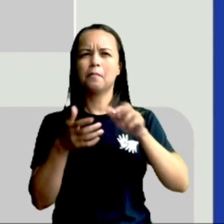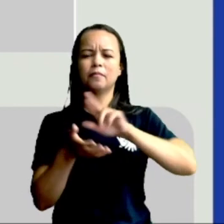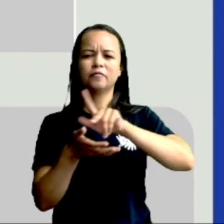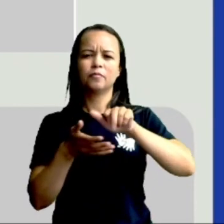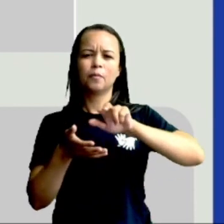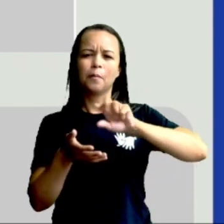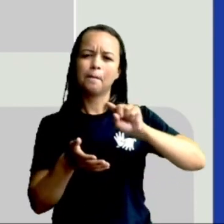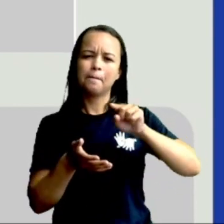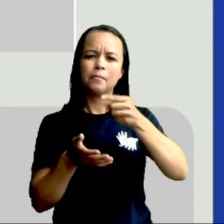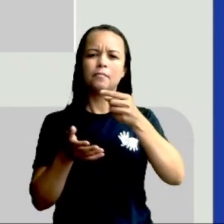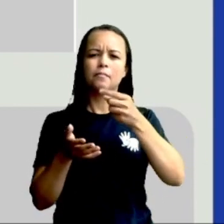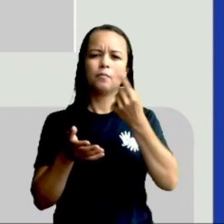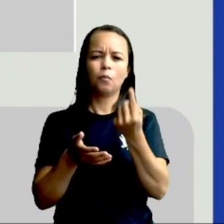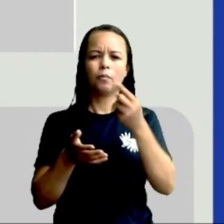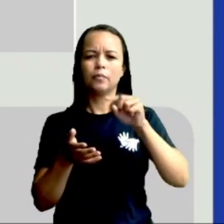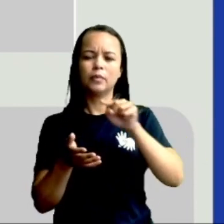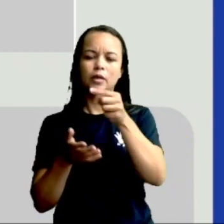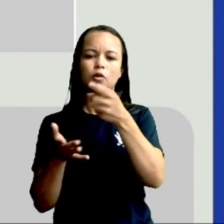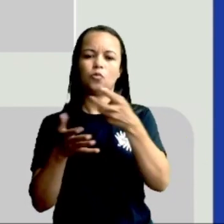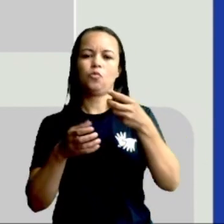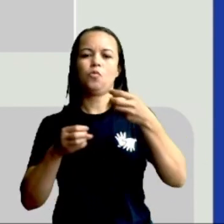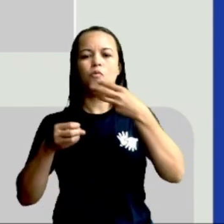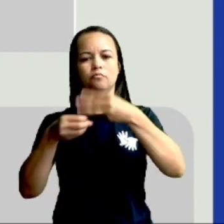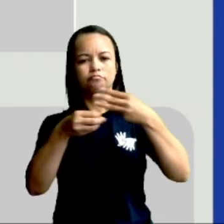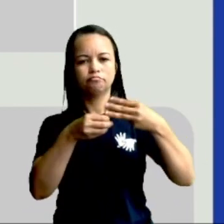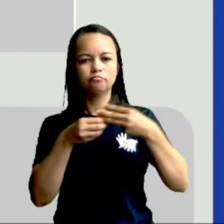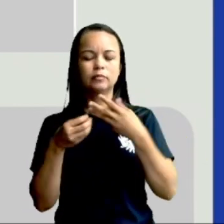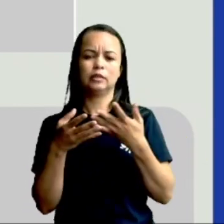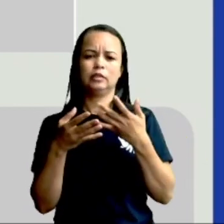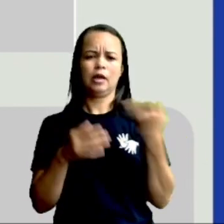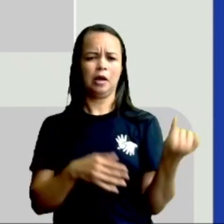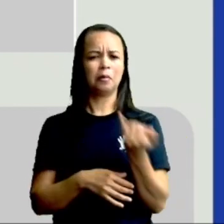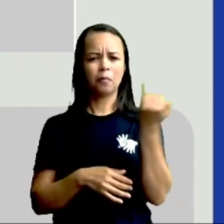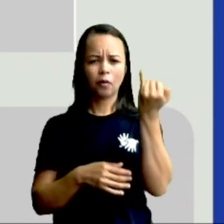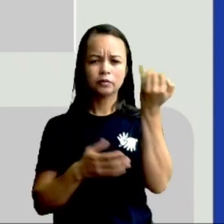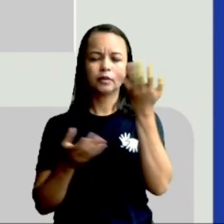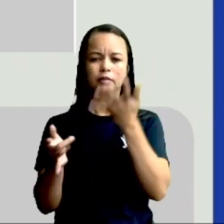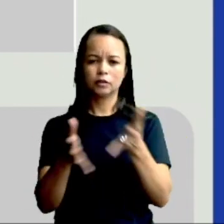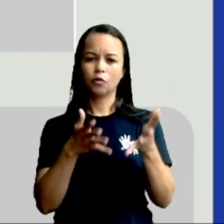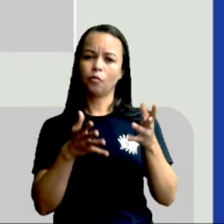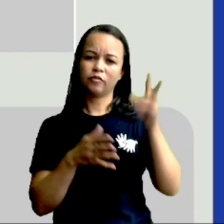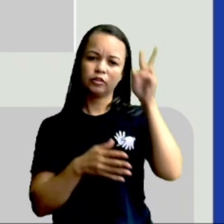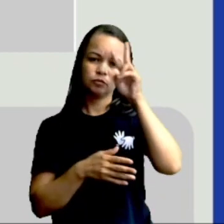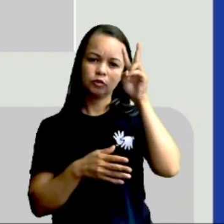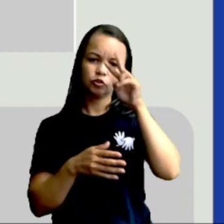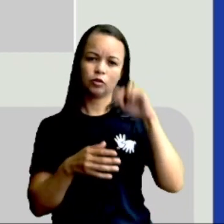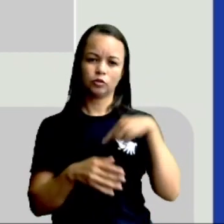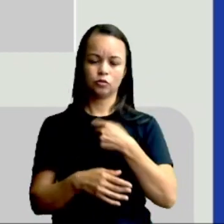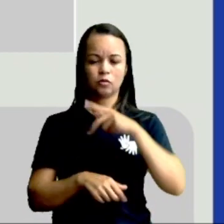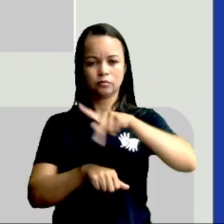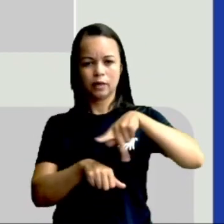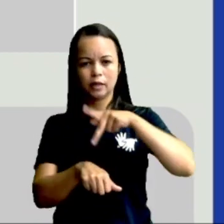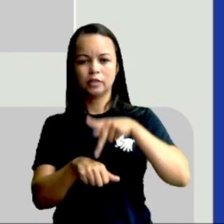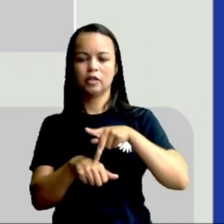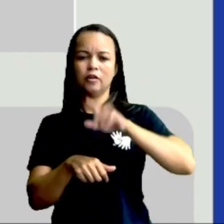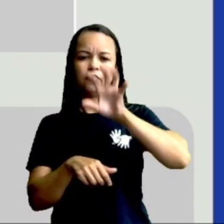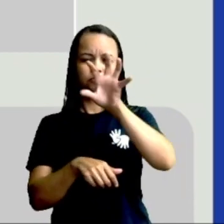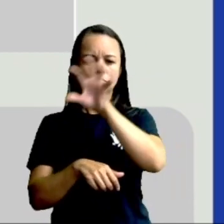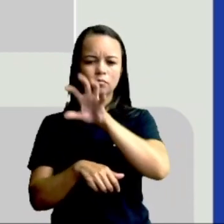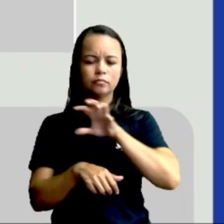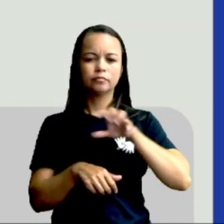gente entender o quanto isso é importante, o quanto isso faz parte da história do nosso país em vários